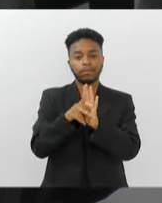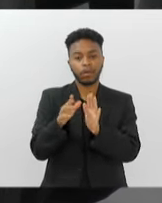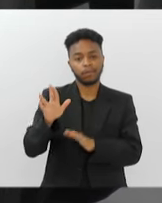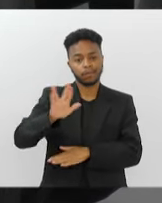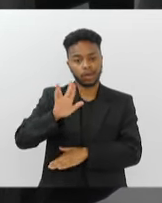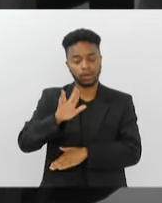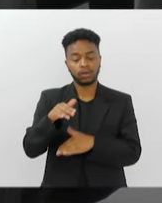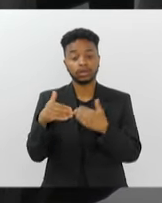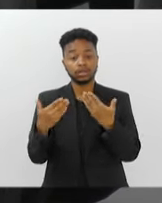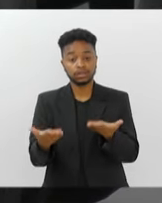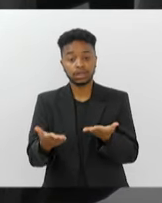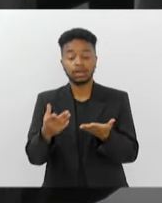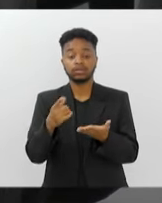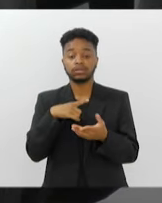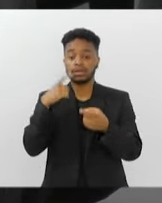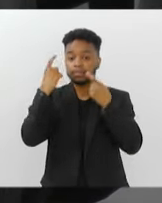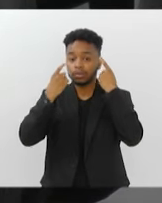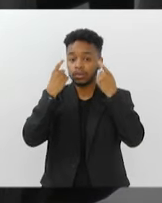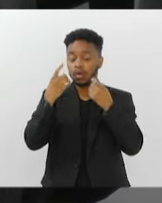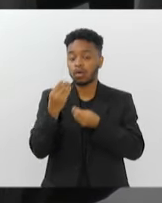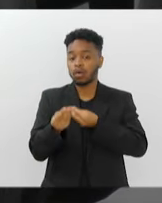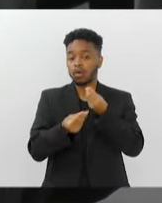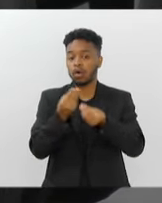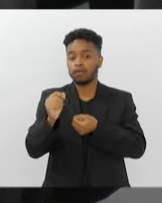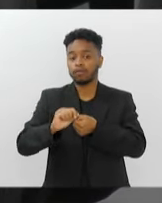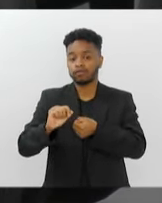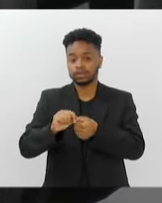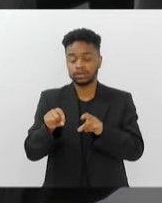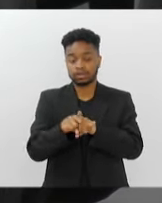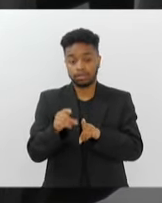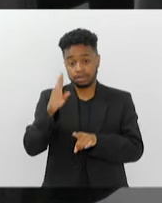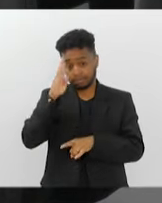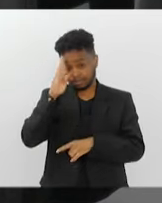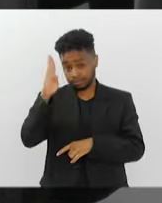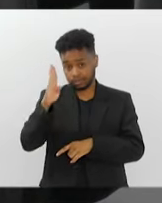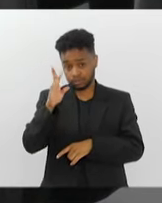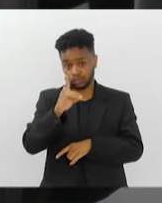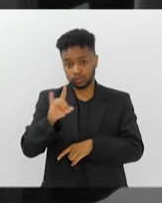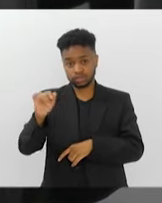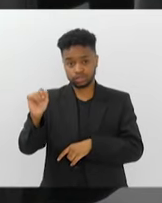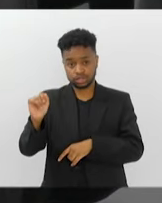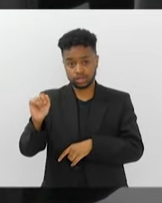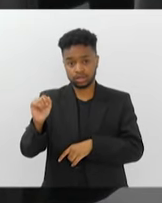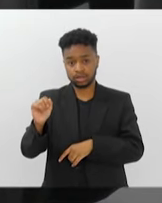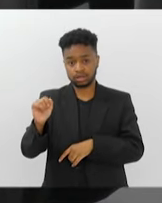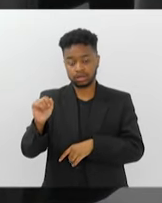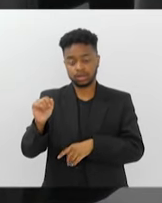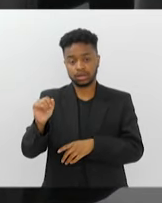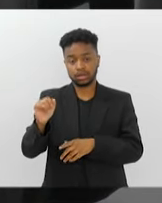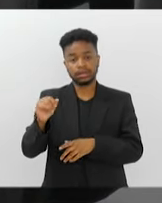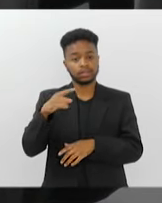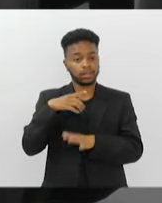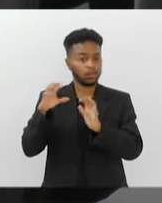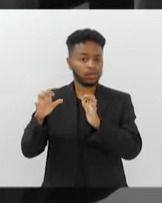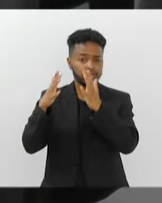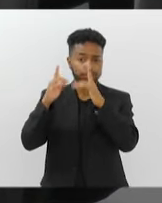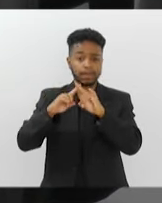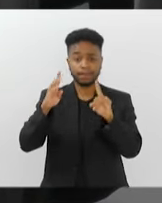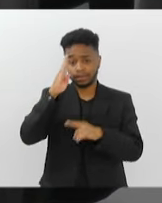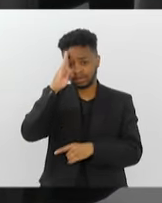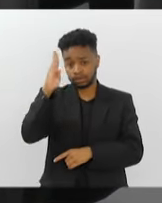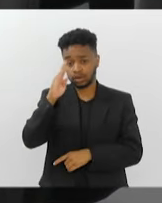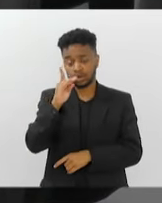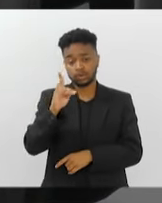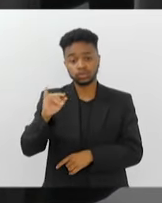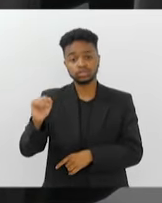e aí há essa preocupação como que vai ser feito Principalmente nesse dia em todos em todo o evento mas Principalmente nesse